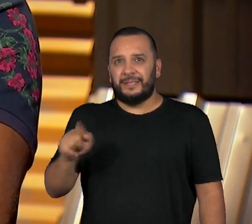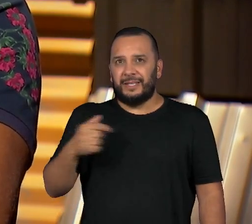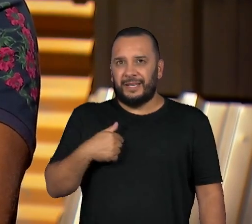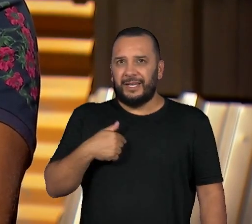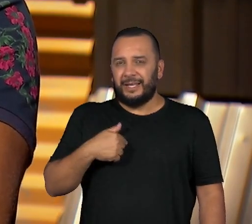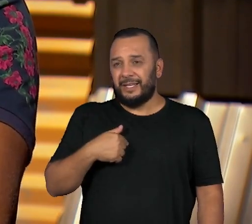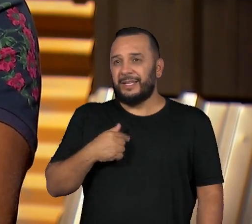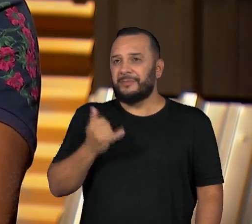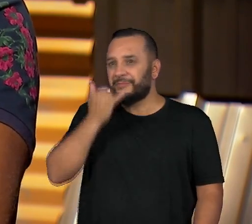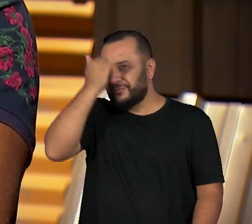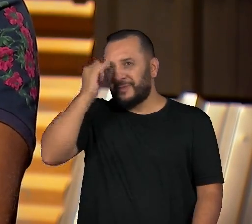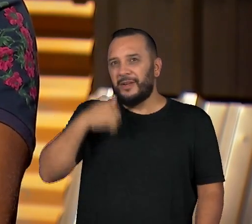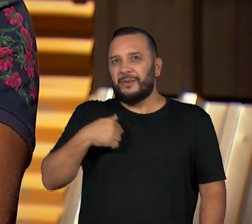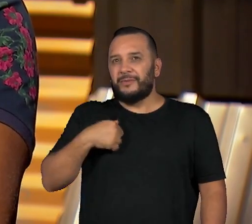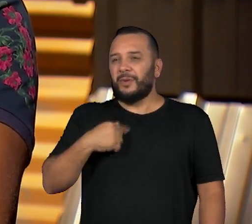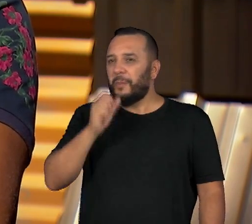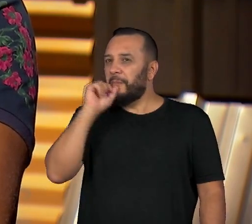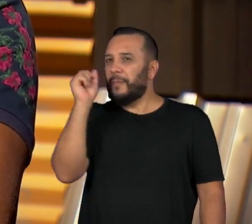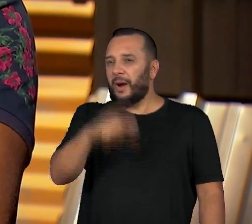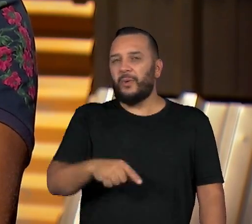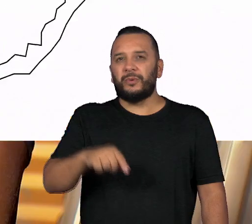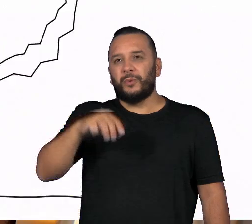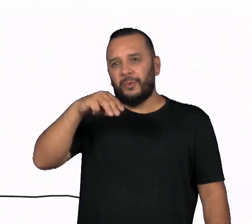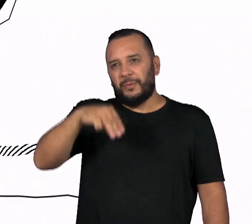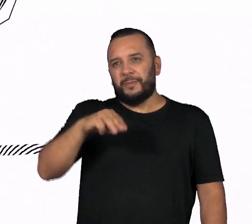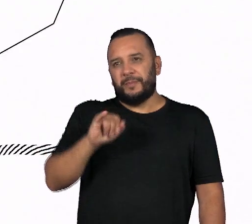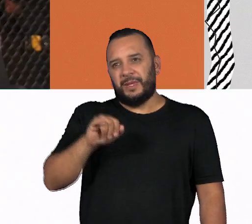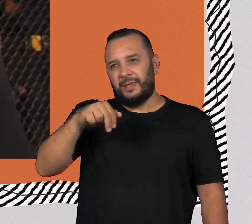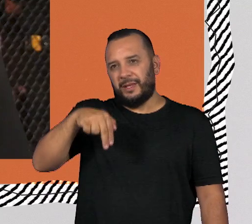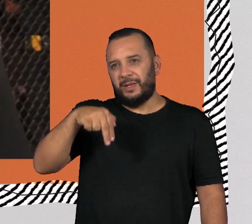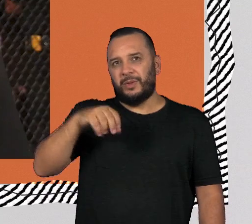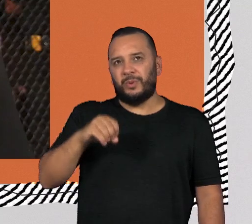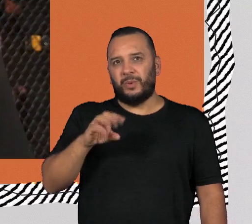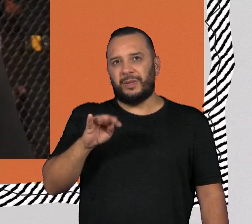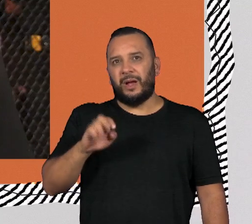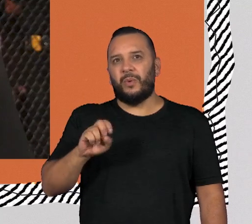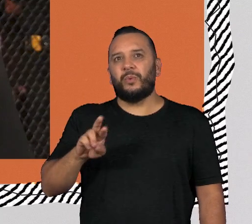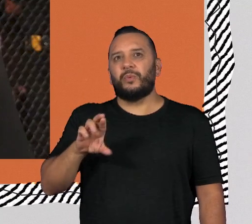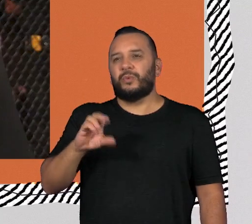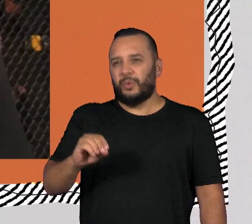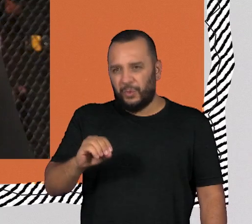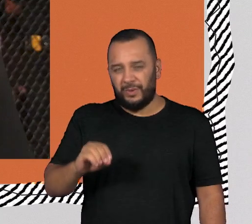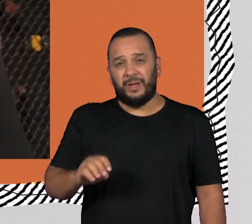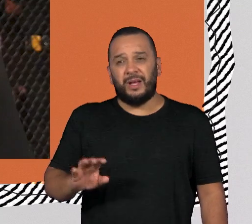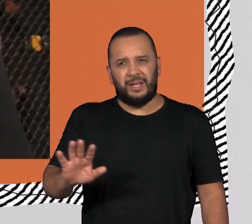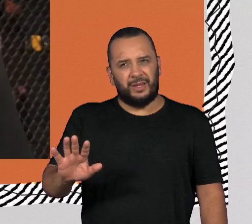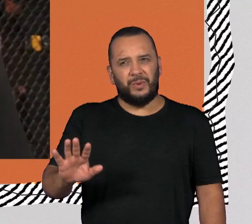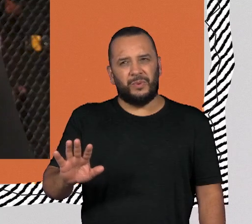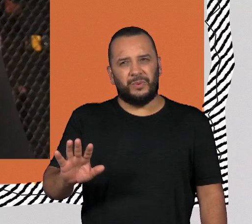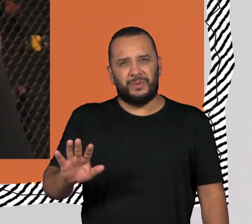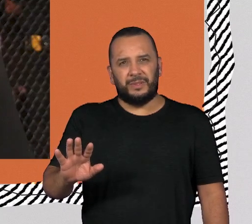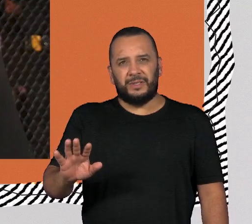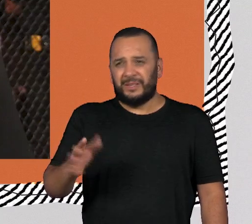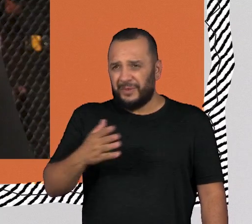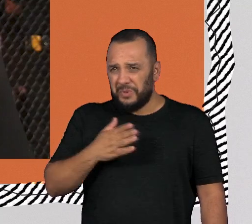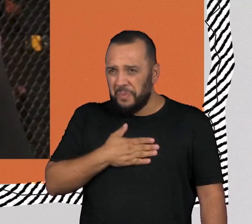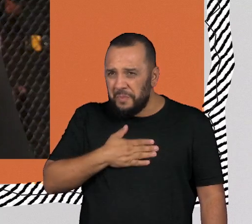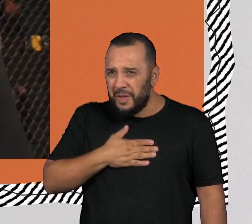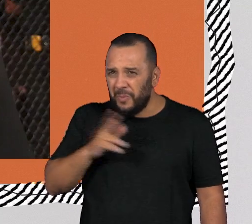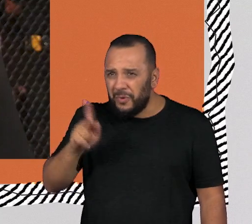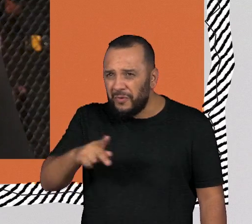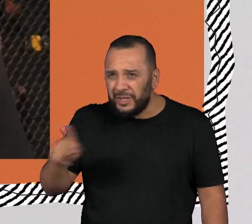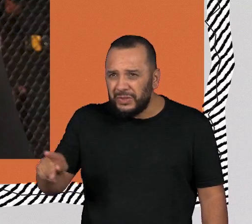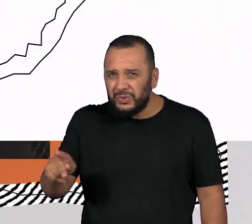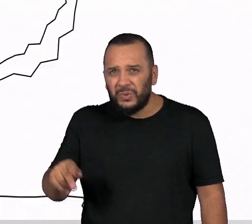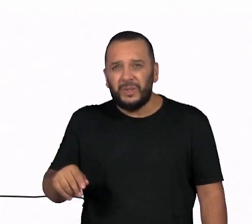foi quando ele falou mal do Minotauro. Que eu falei, não, cara, peraí, ele tá falando do meu mestre, eu